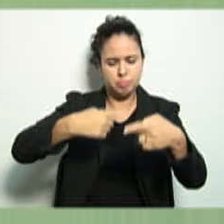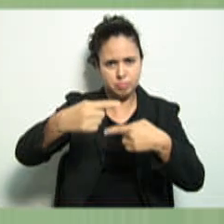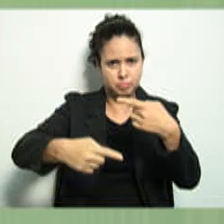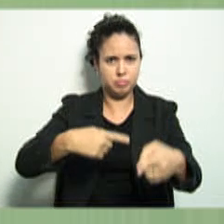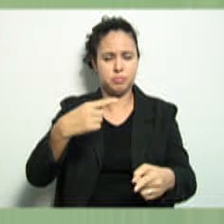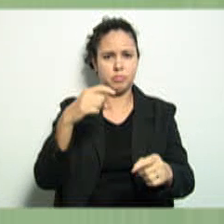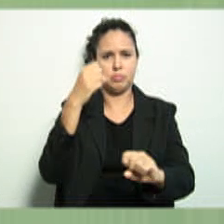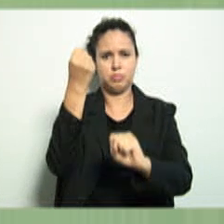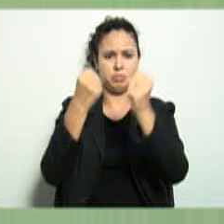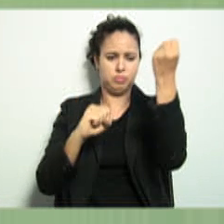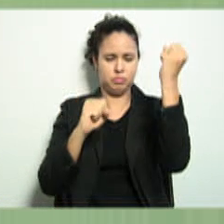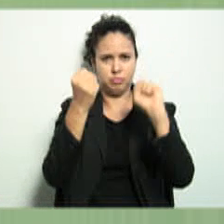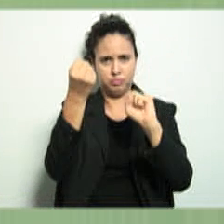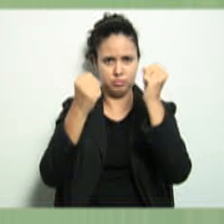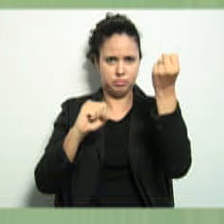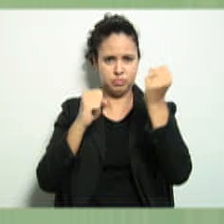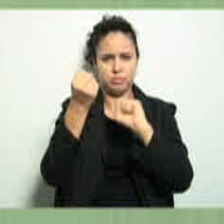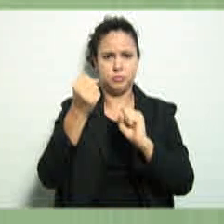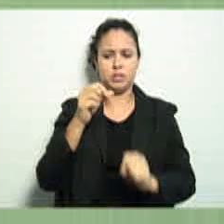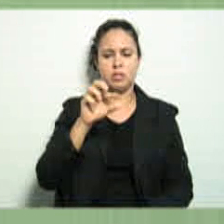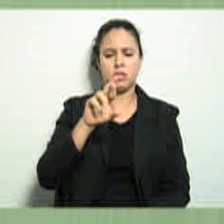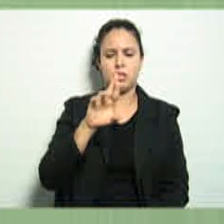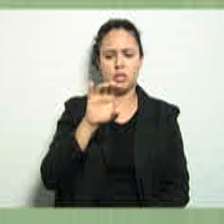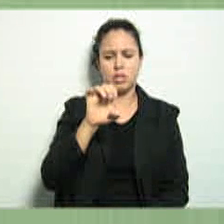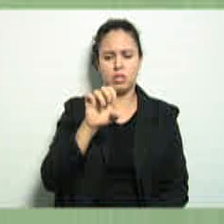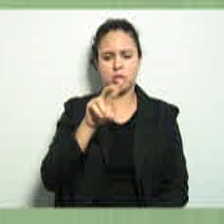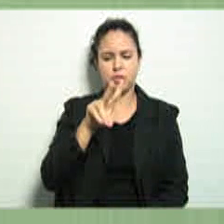no nosso estado, atender à Revolução Industrial.